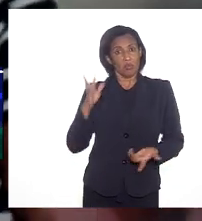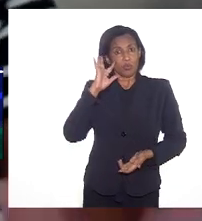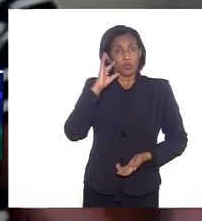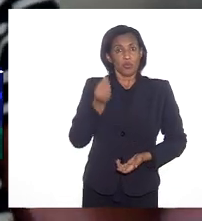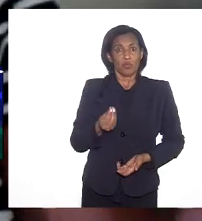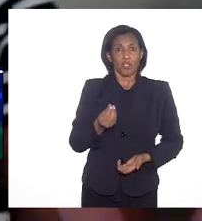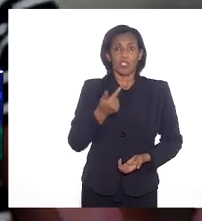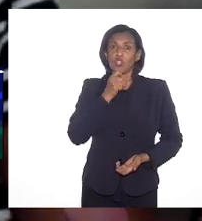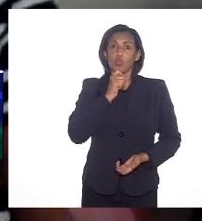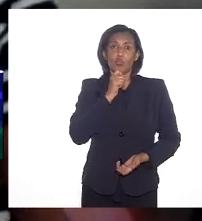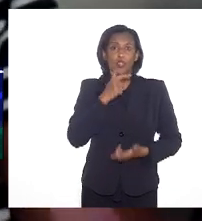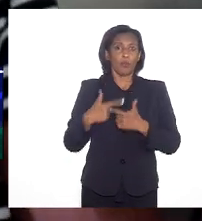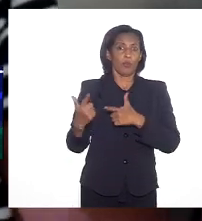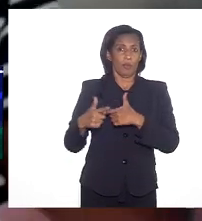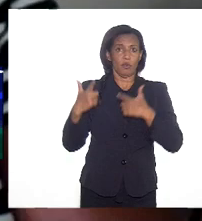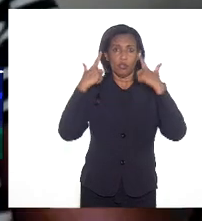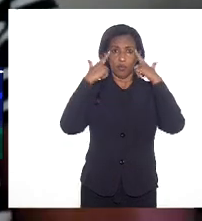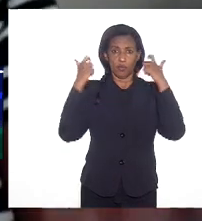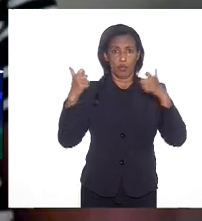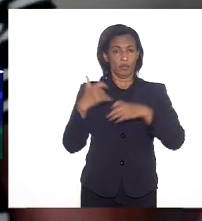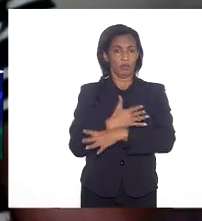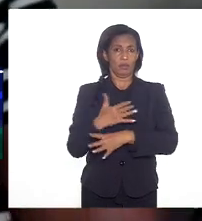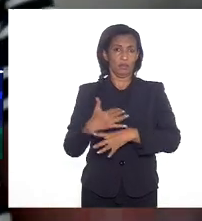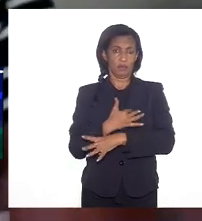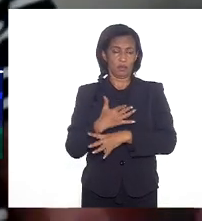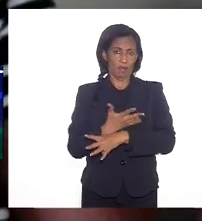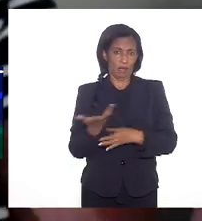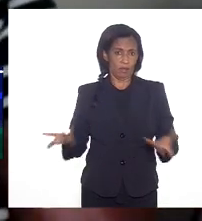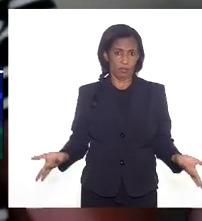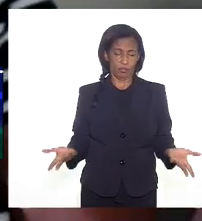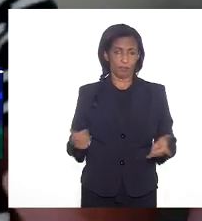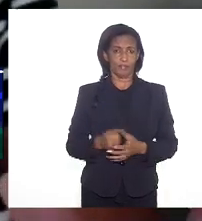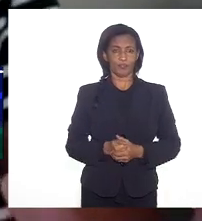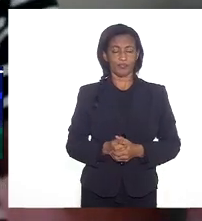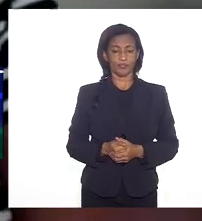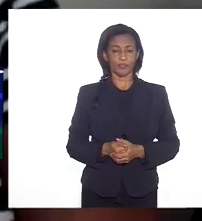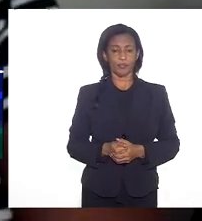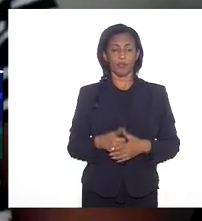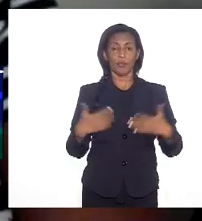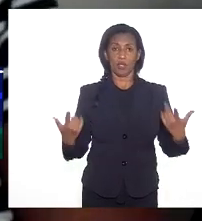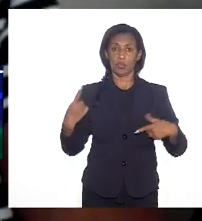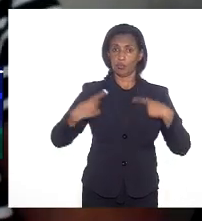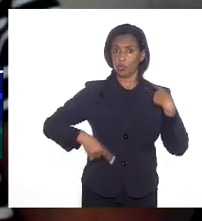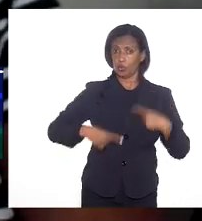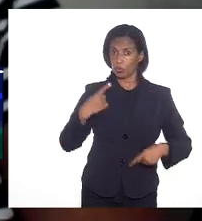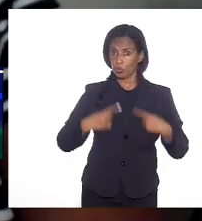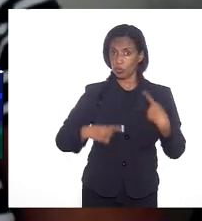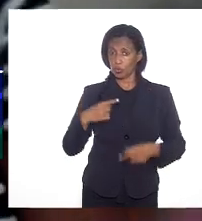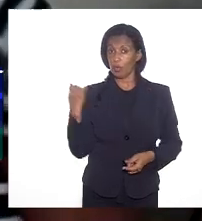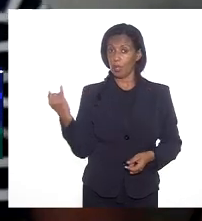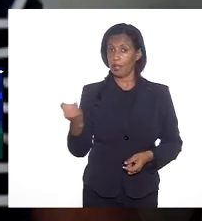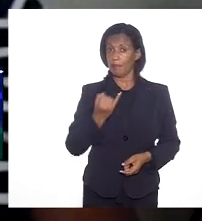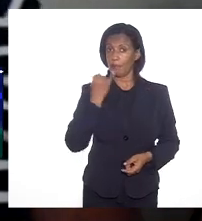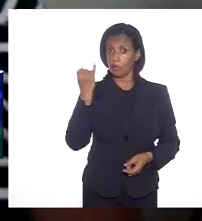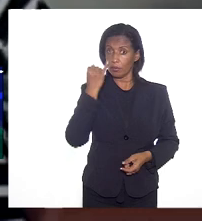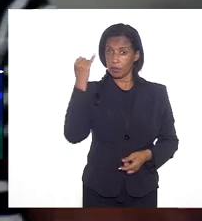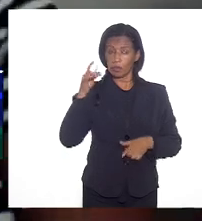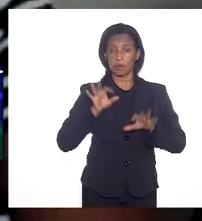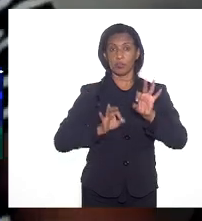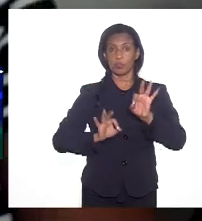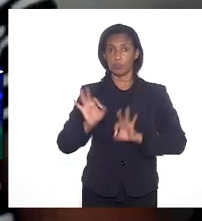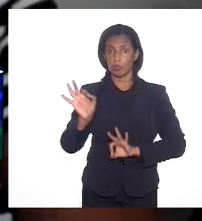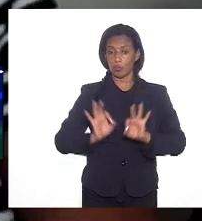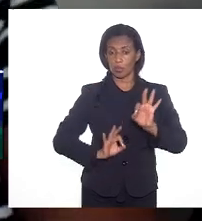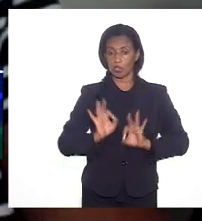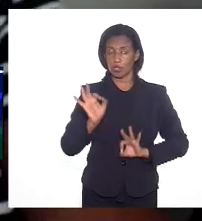nós não teremos problema de violência na nossa cidade, no nosso país, não teremos esse problema. Nós estamos discutindo aqui a importância de um projeto que tem um